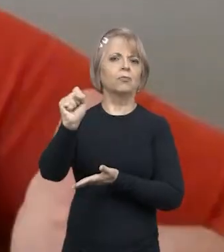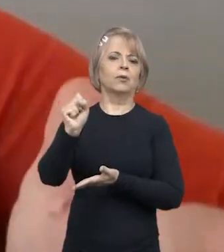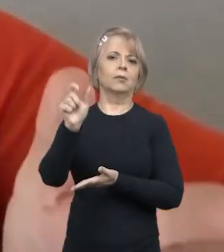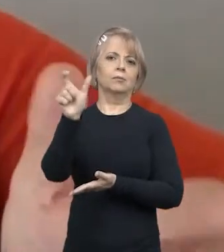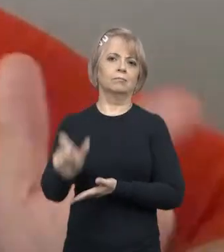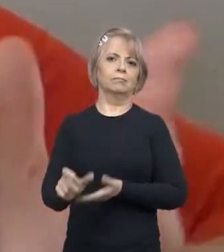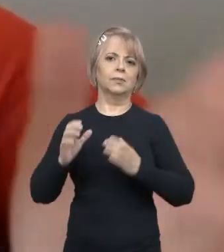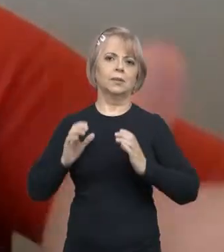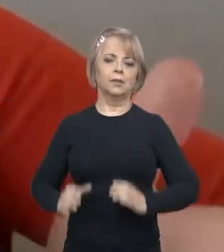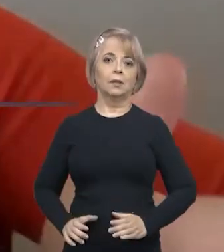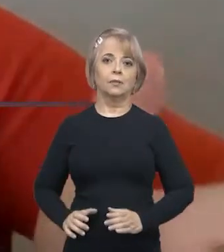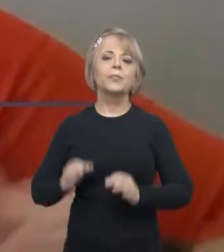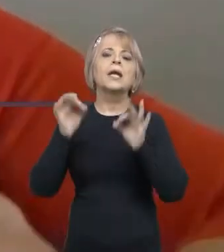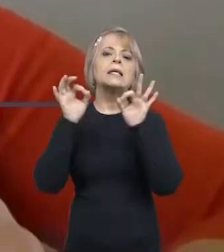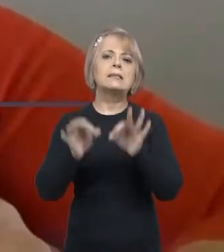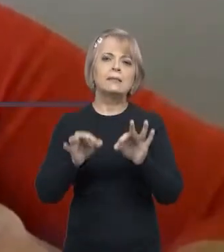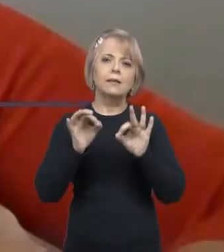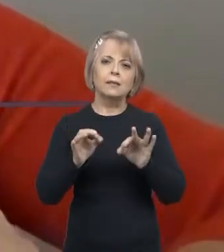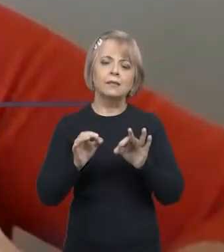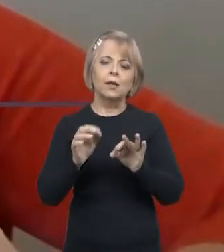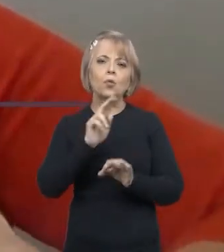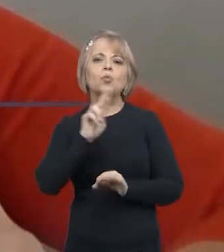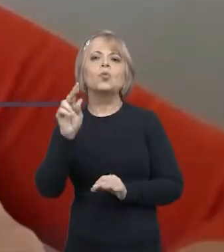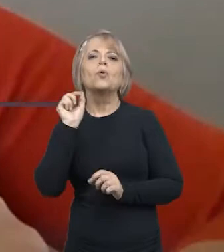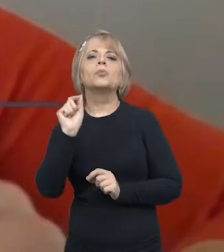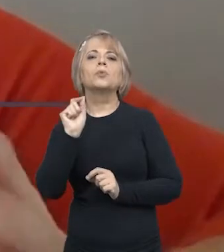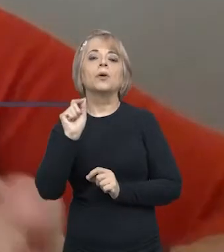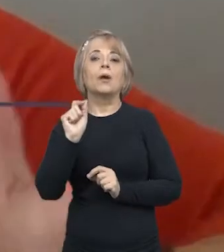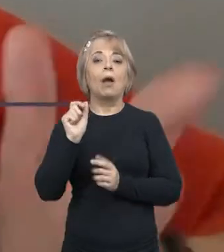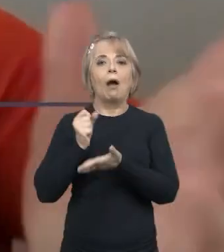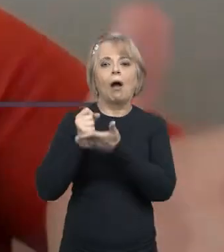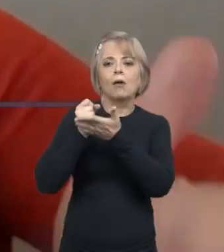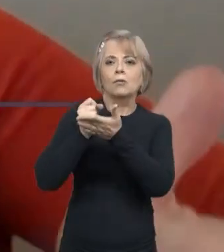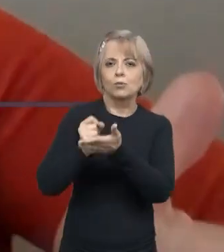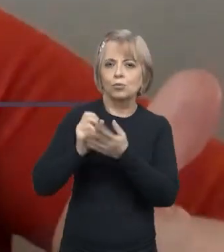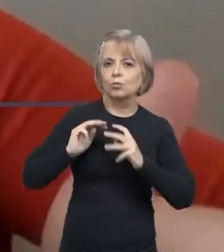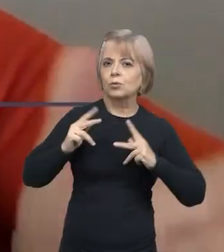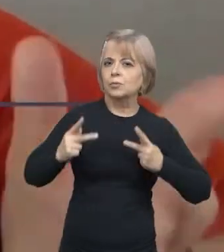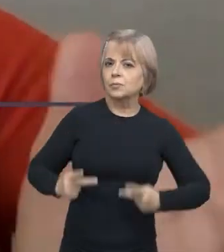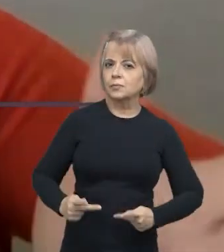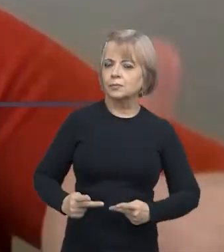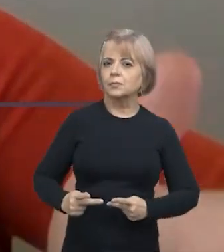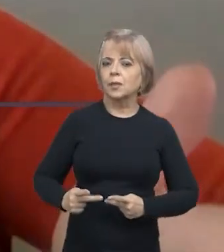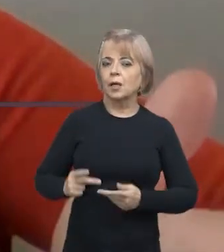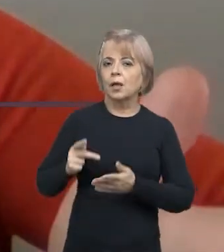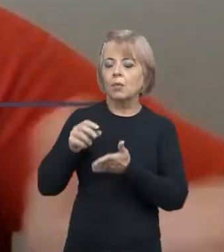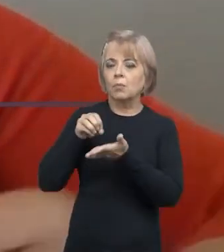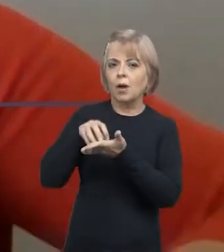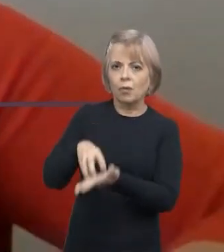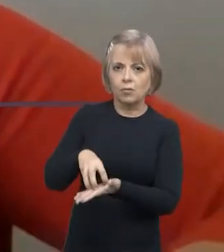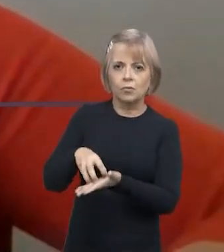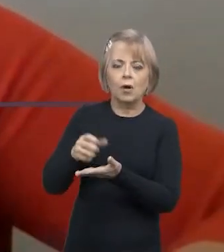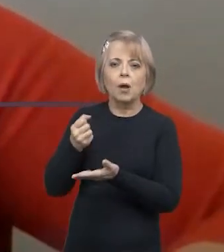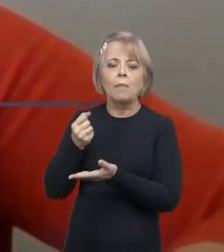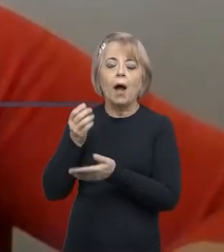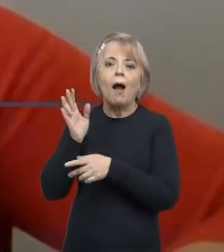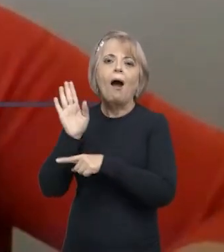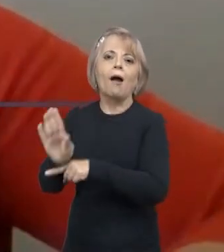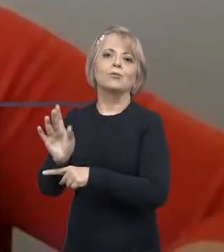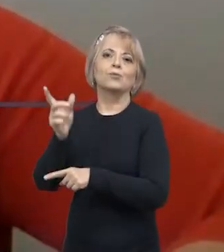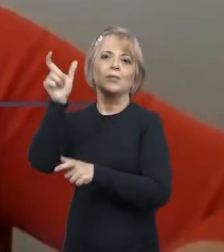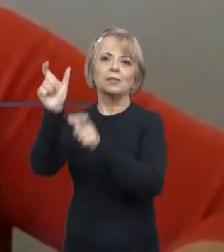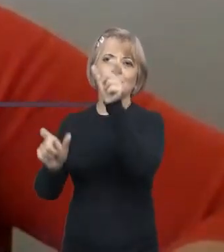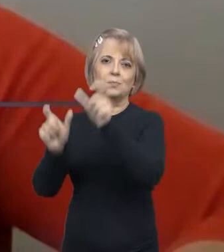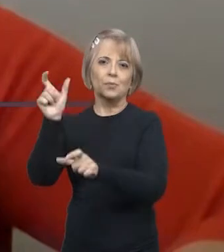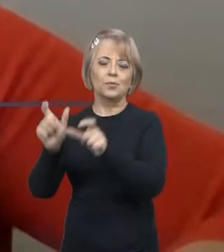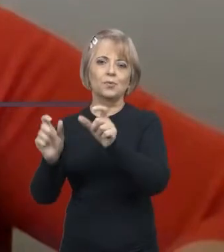Com certeza. Como o próprio nome diz, o Centro de Apoio ele presta apoio à atuação do Ministério Público na defesa do consumidor, especialmente a atuação